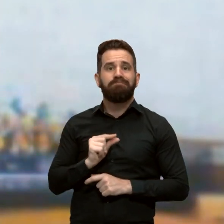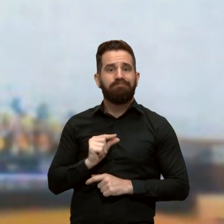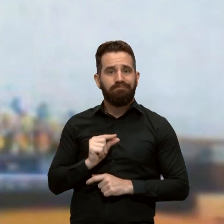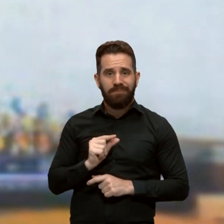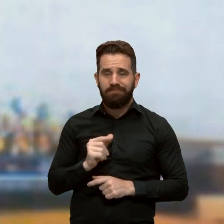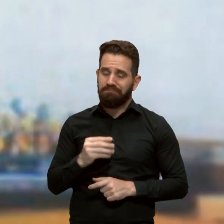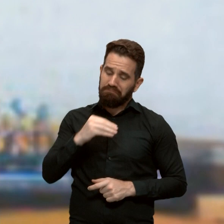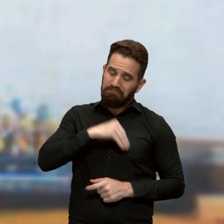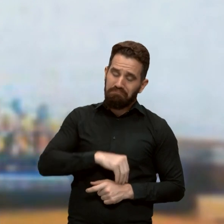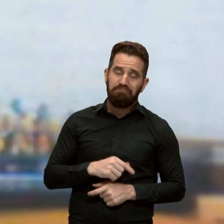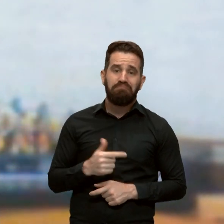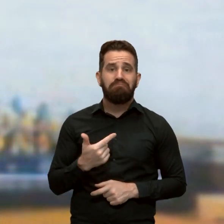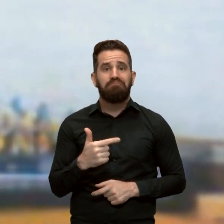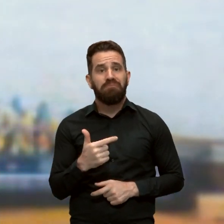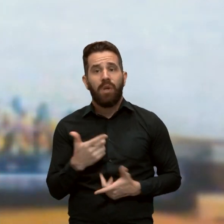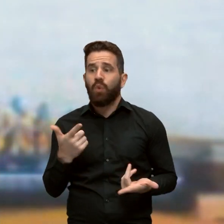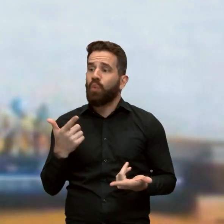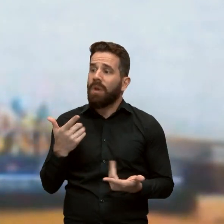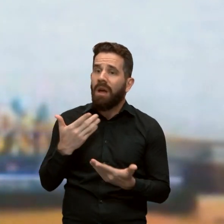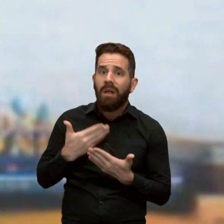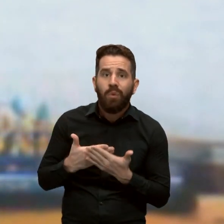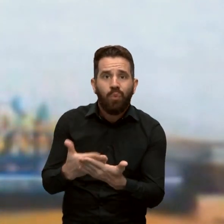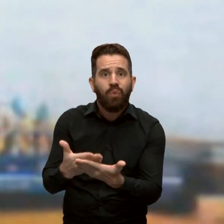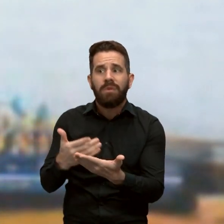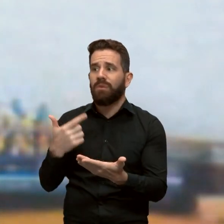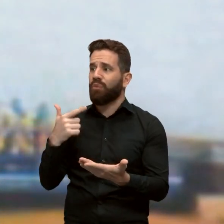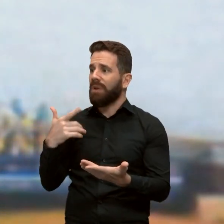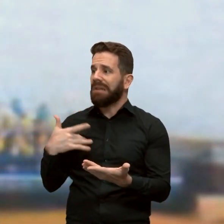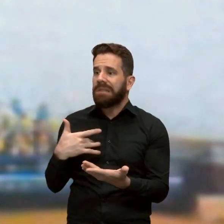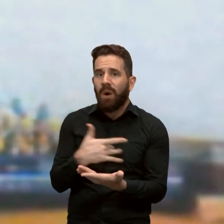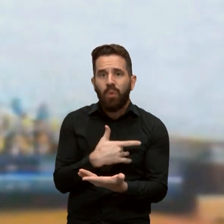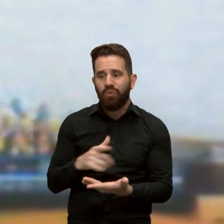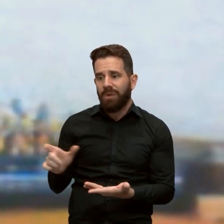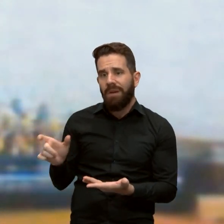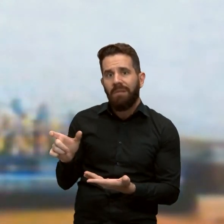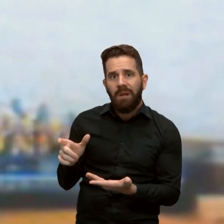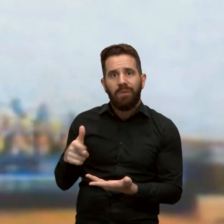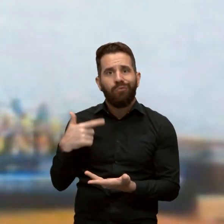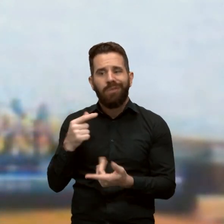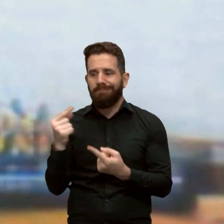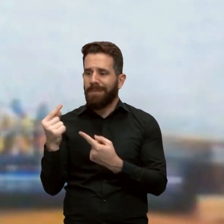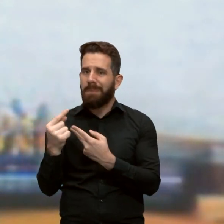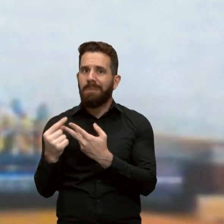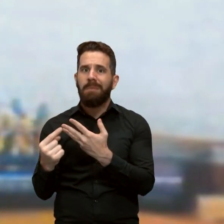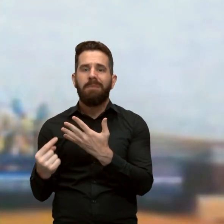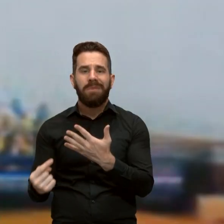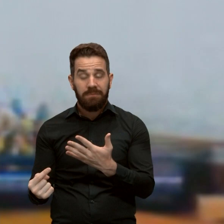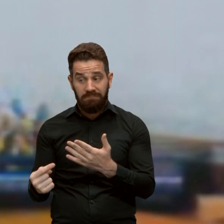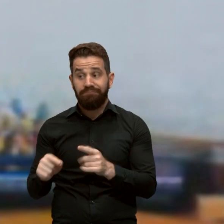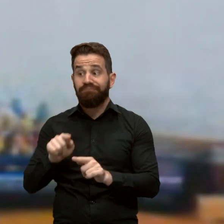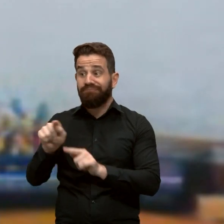acesso à educação, sem acesso aos bens e serviços de uma maneira geral. E isso faz com que a